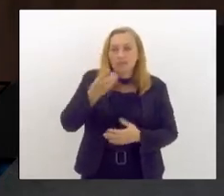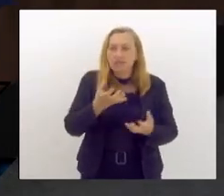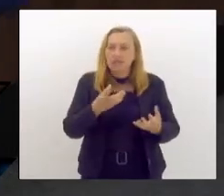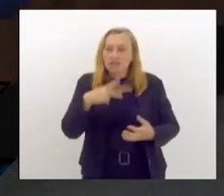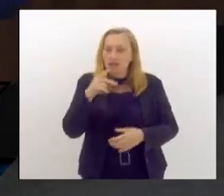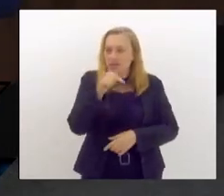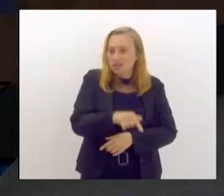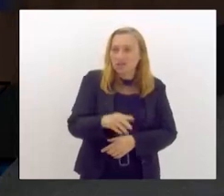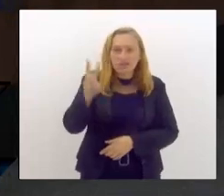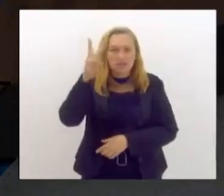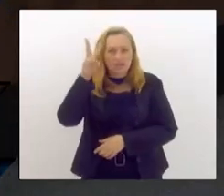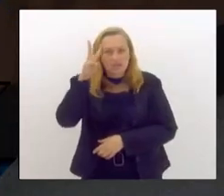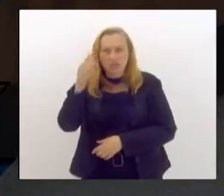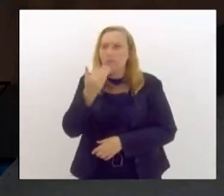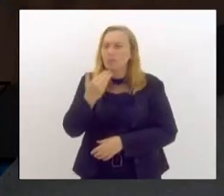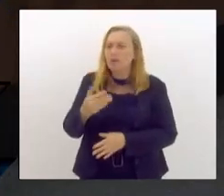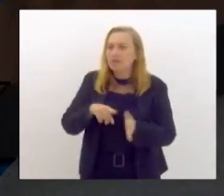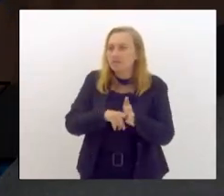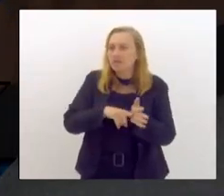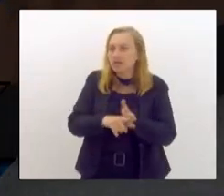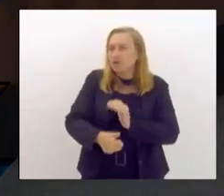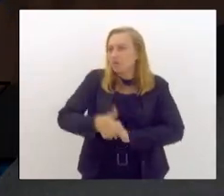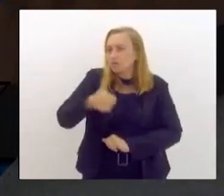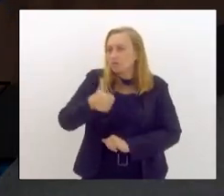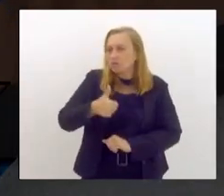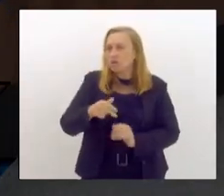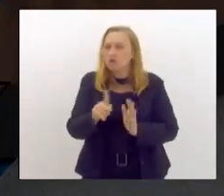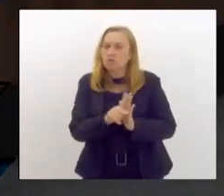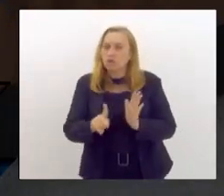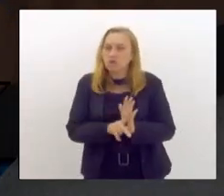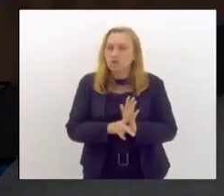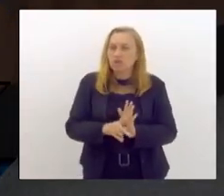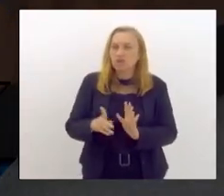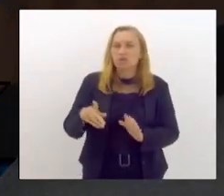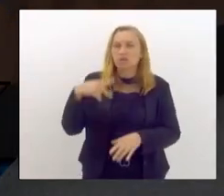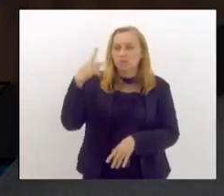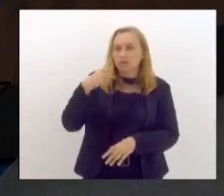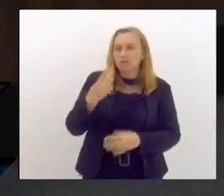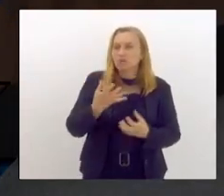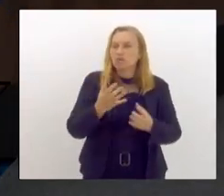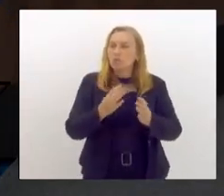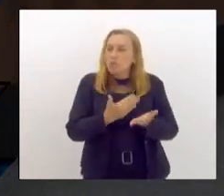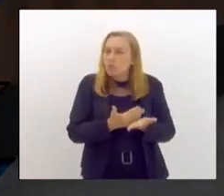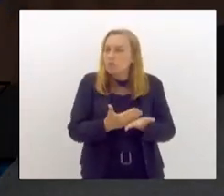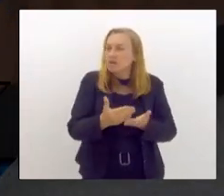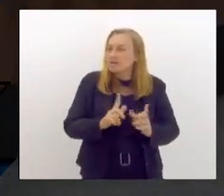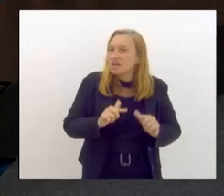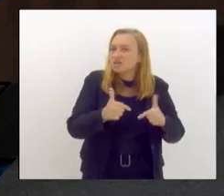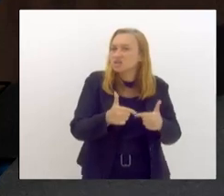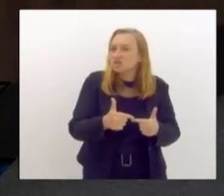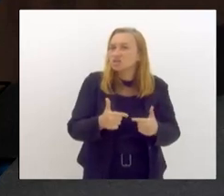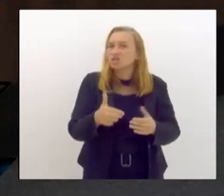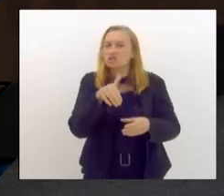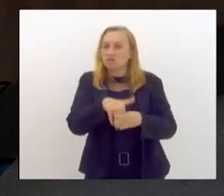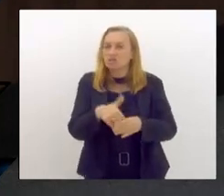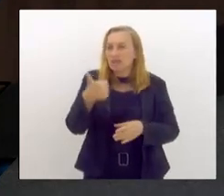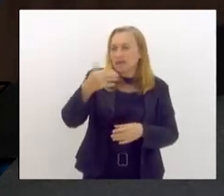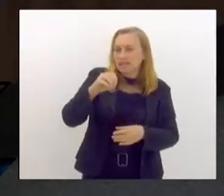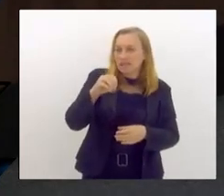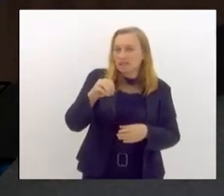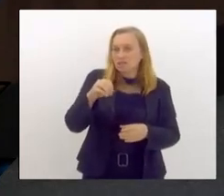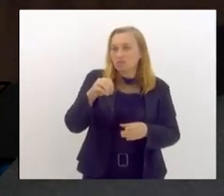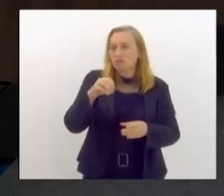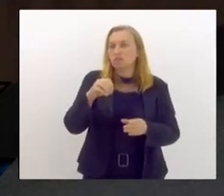chega aqui na terça-feira, pede verificação no primeiro projeto, o parlamento começa a se inviabilizar, ao invés de votar 10 projetos por dia, vai votar